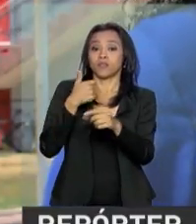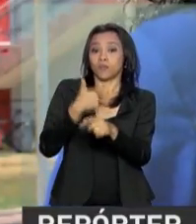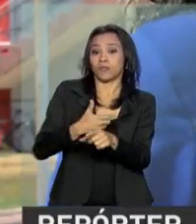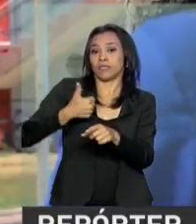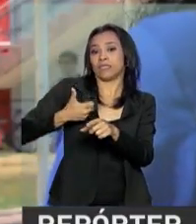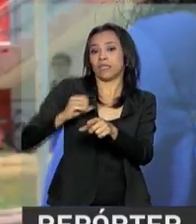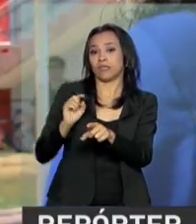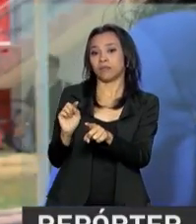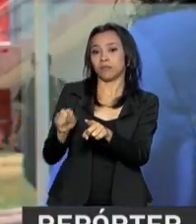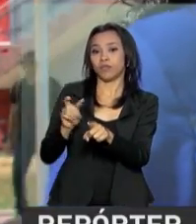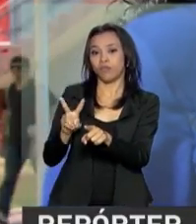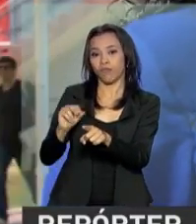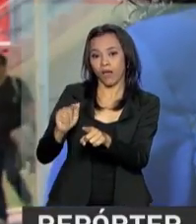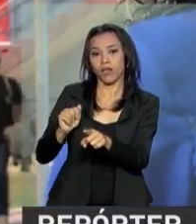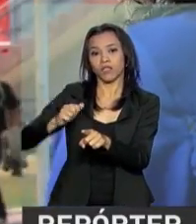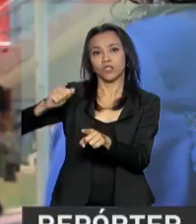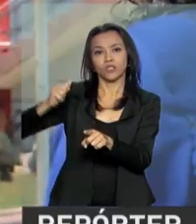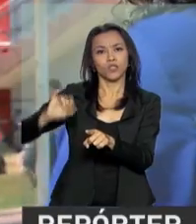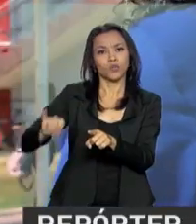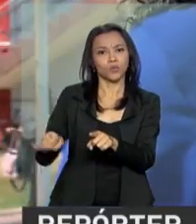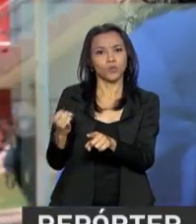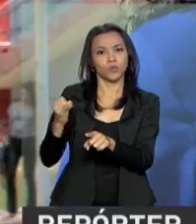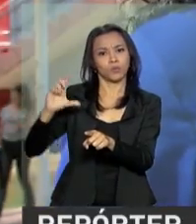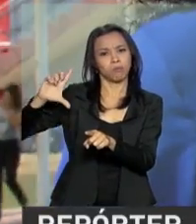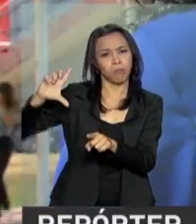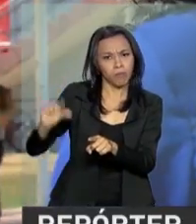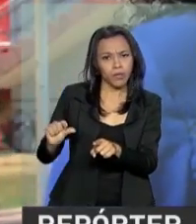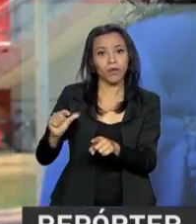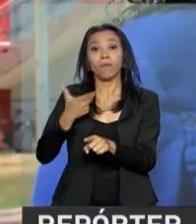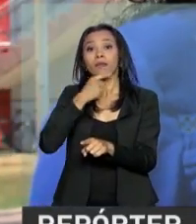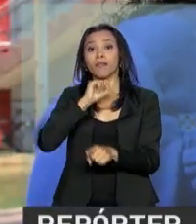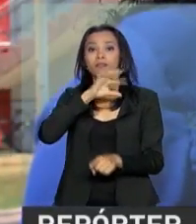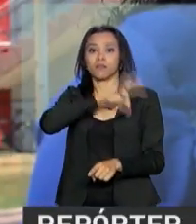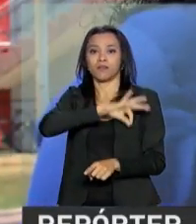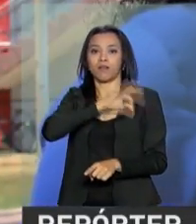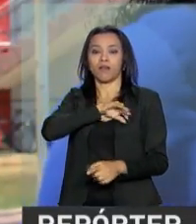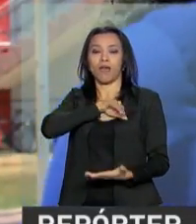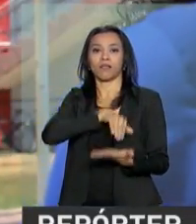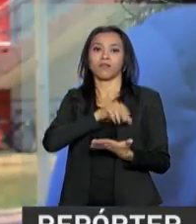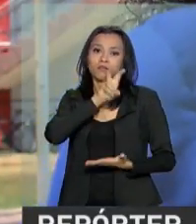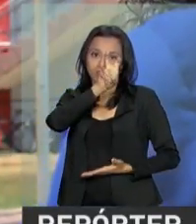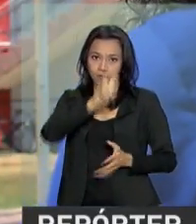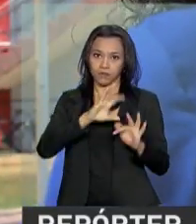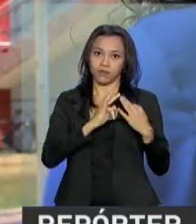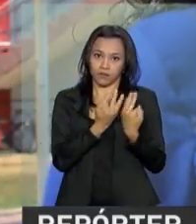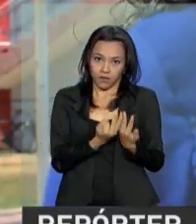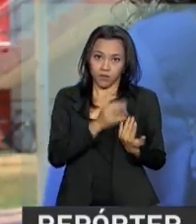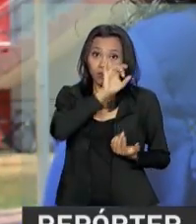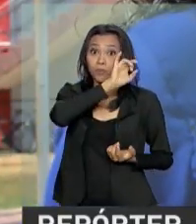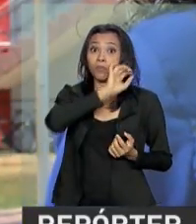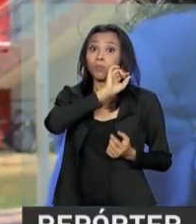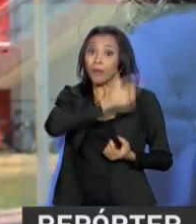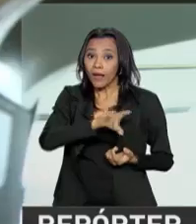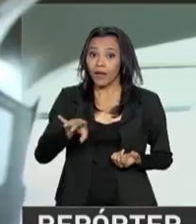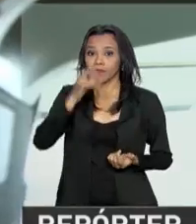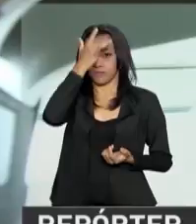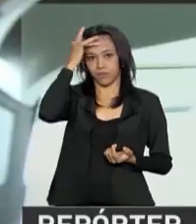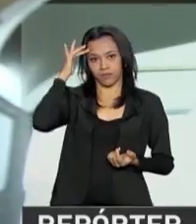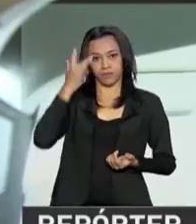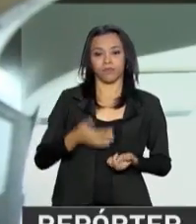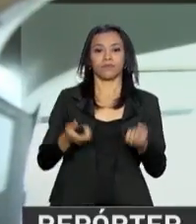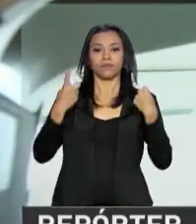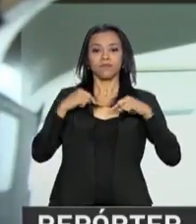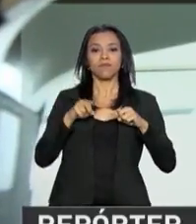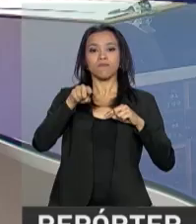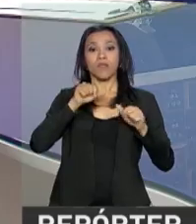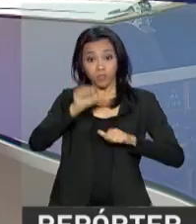mil vagas com juros baixos a quem tem renda familiar de até 5 salários mínimos por pessoa. E as